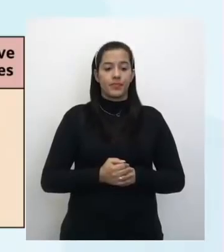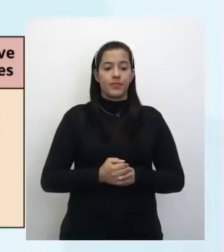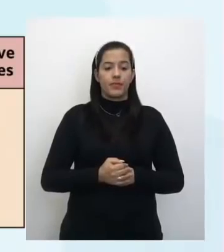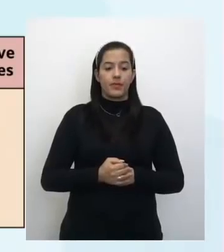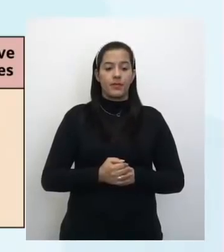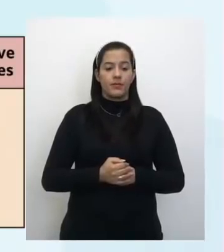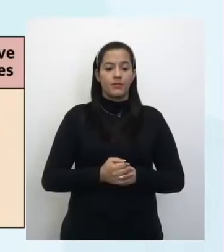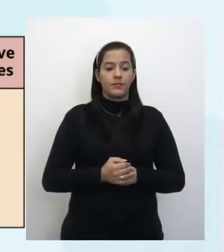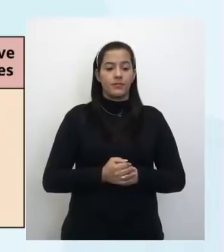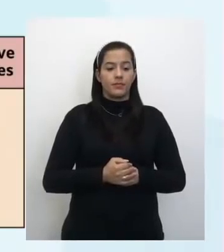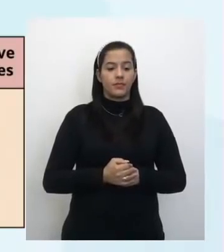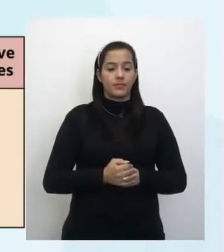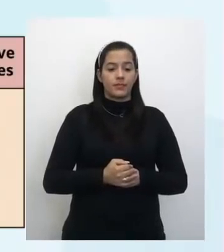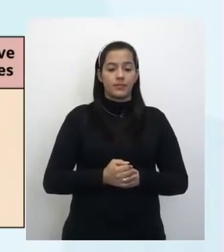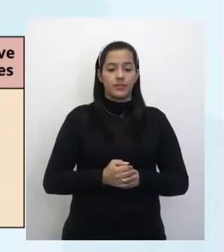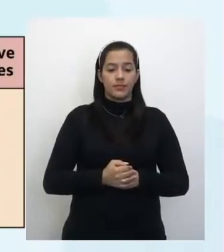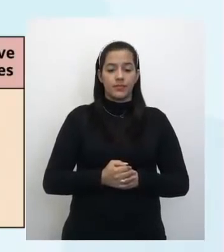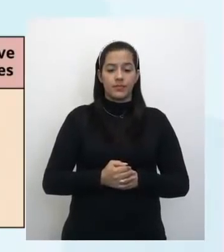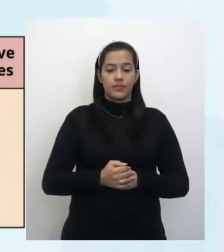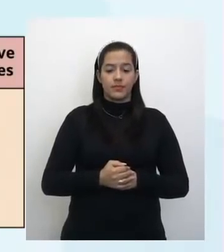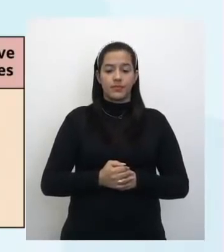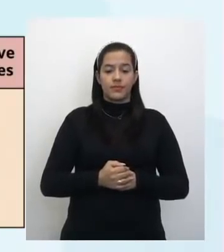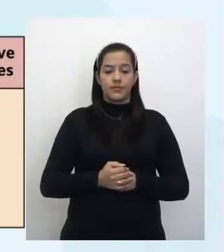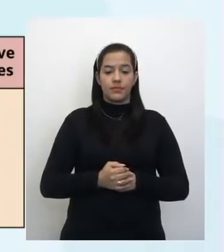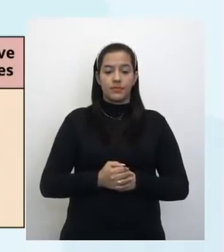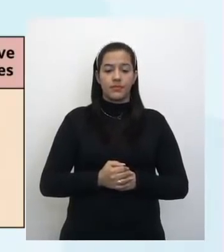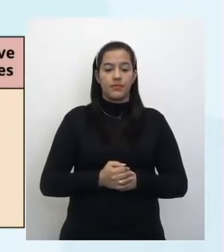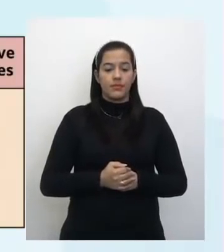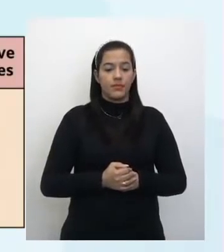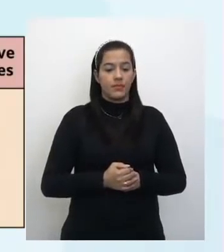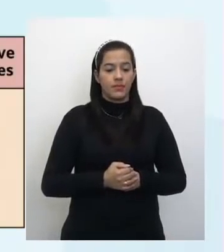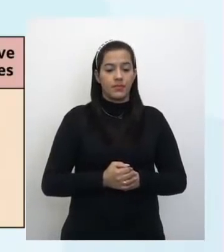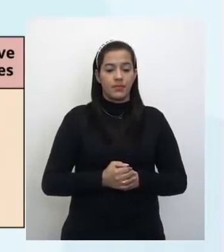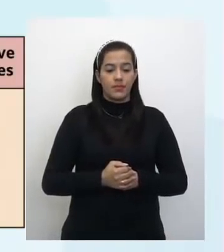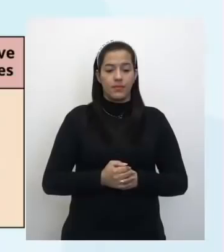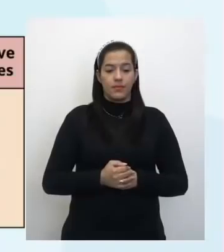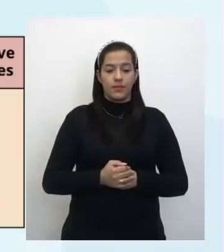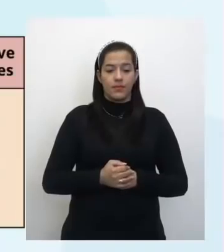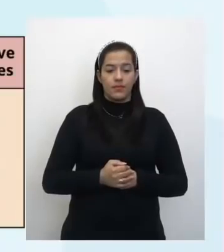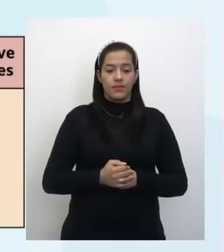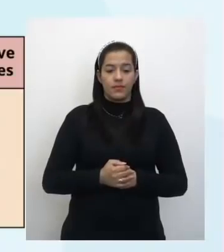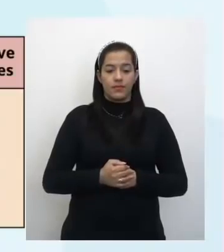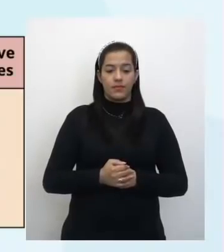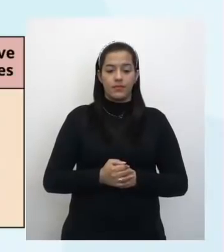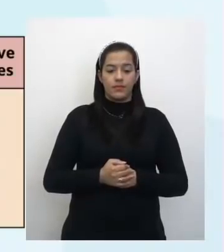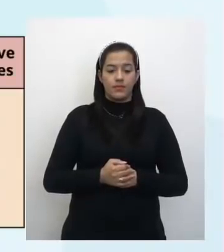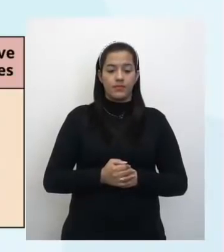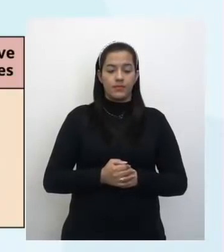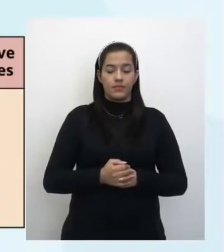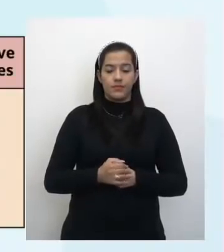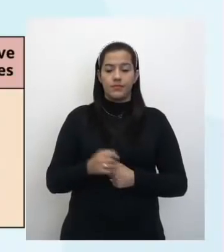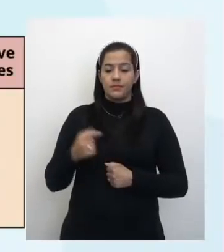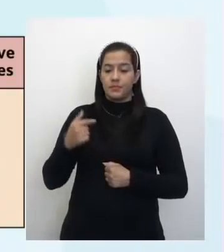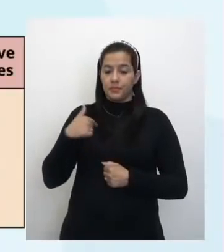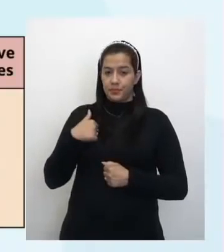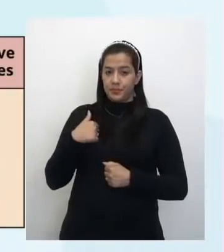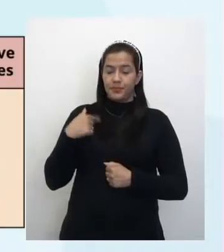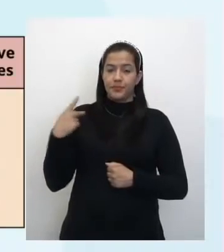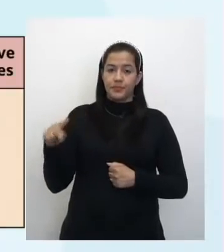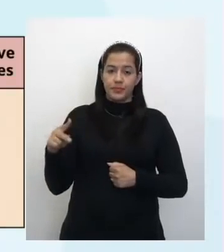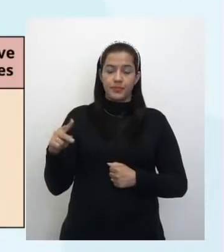ai ele ri o marcar aqui deixou marcar aqui prata a se localizar aqui então eu ai